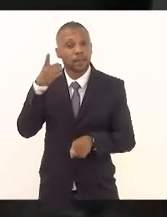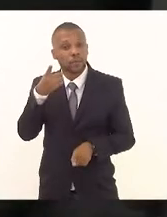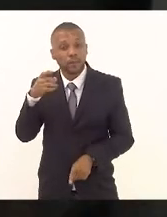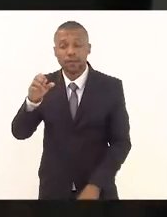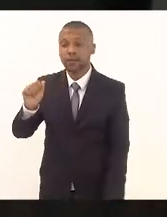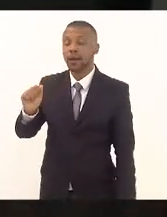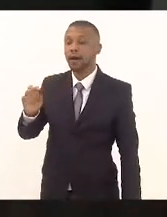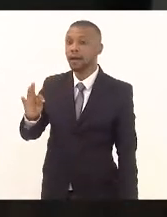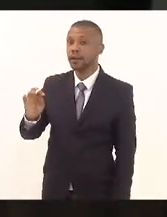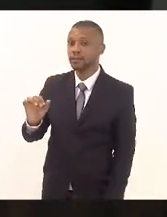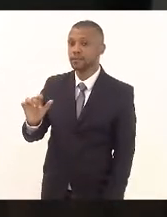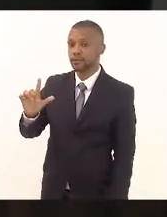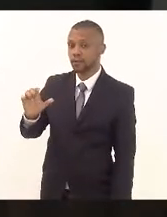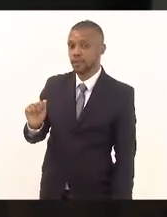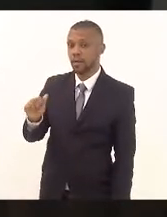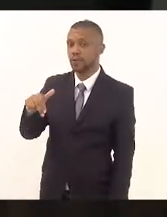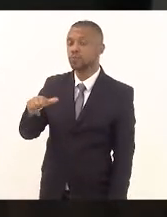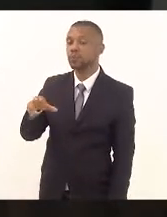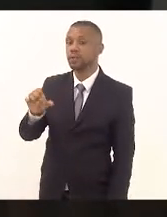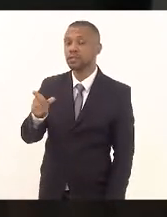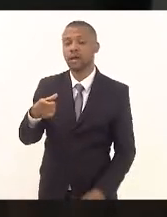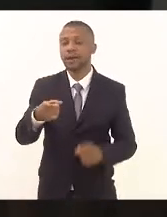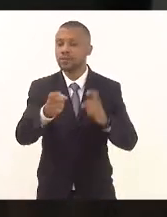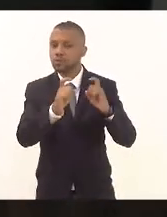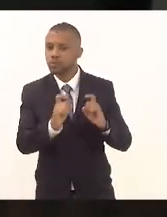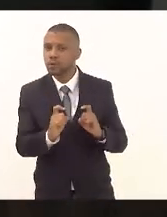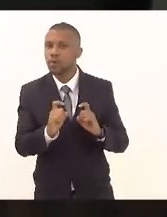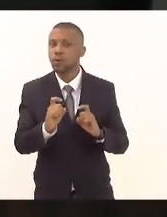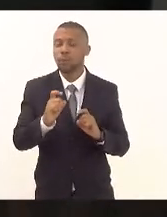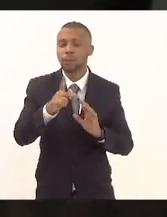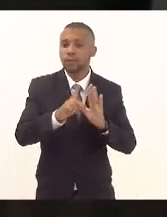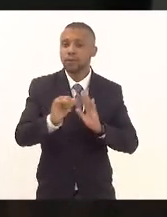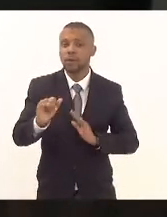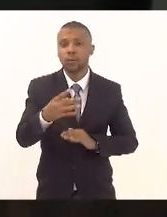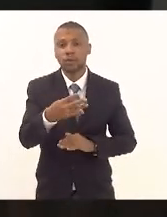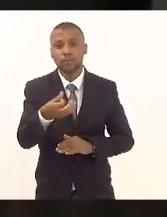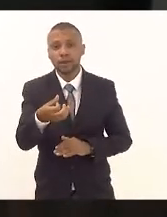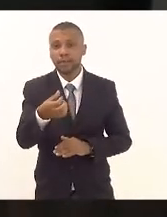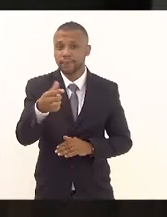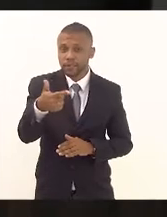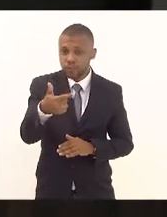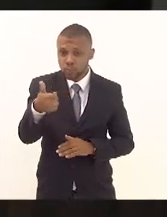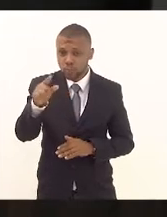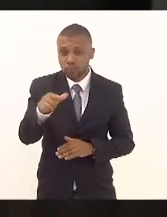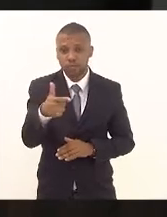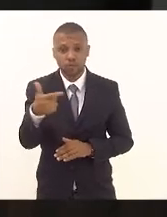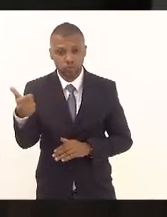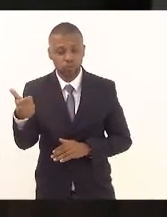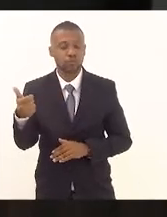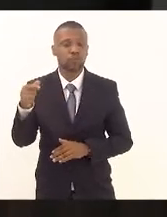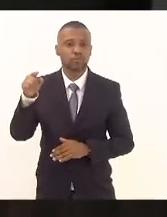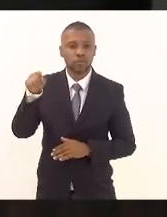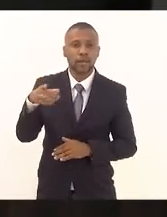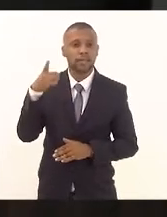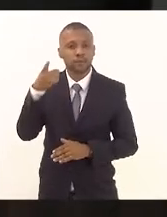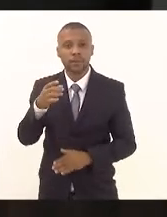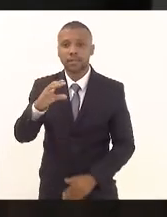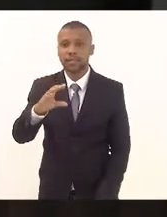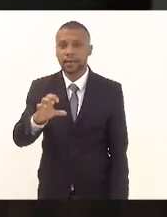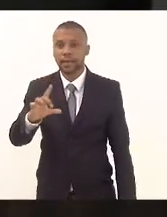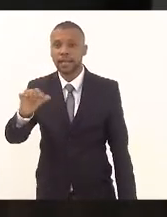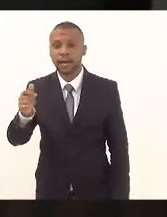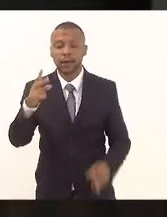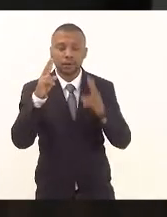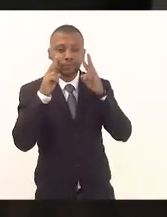Átila Nunes. Obrigada, presidente. Em primeira discussão, projeto de lei 4621 de 2021, de autoria da deputada Célia Jordão. Considera o título de